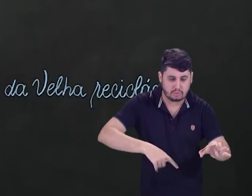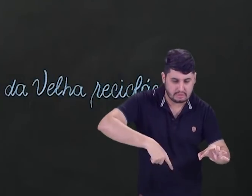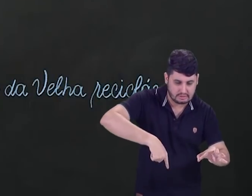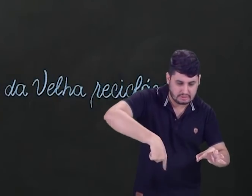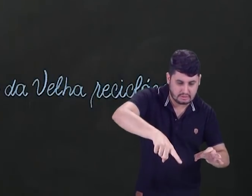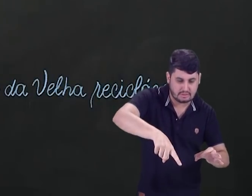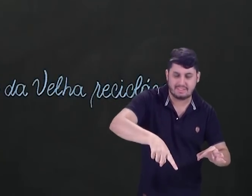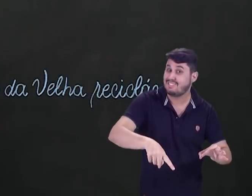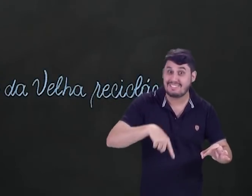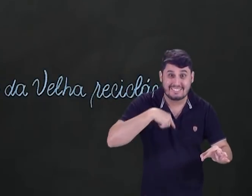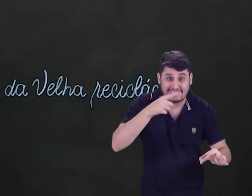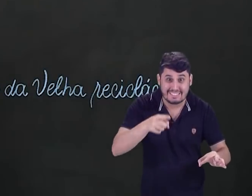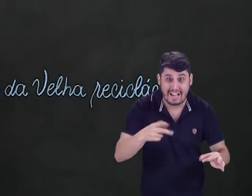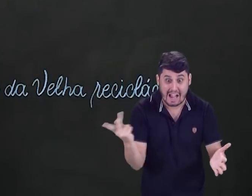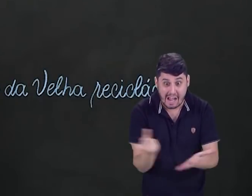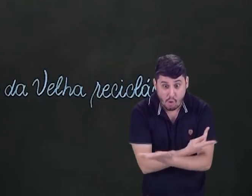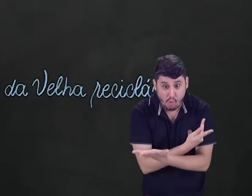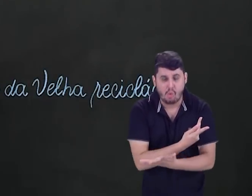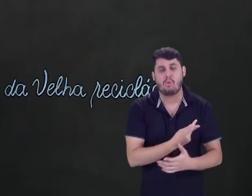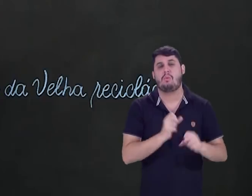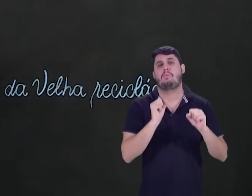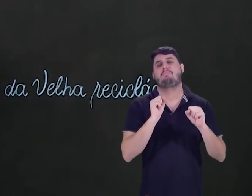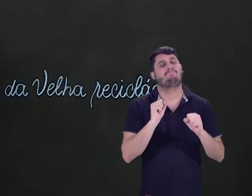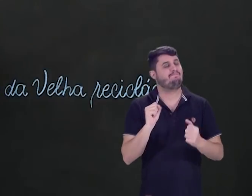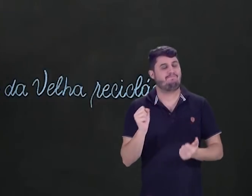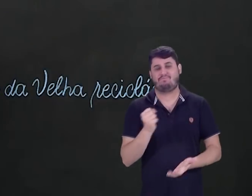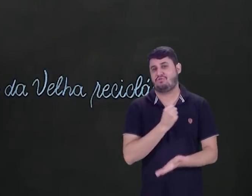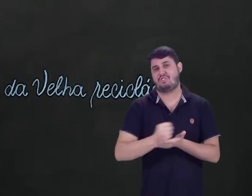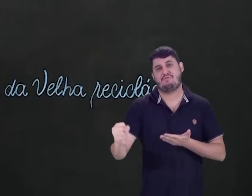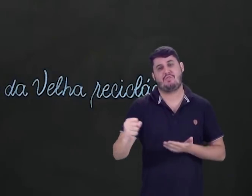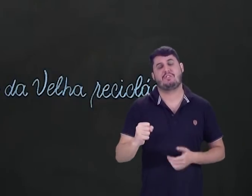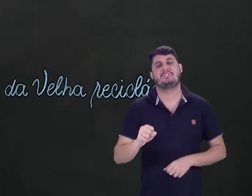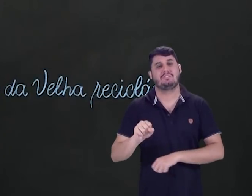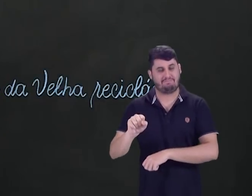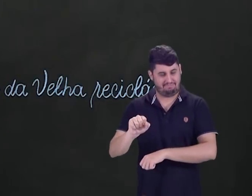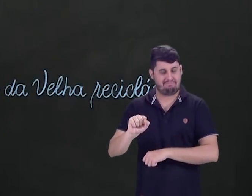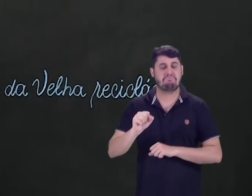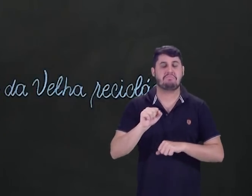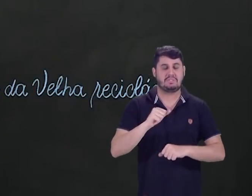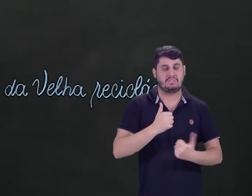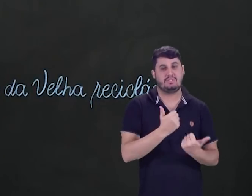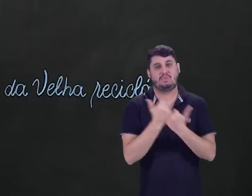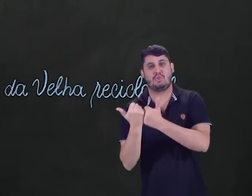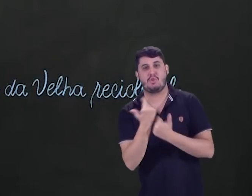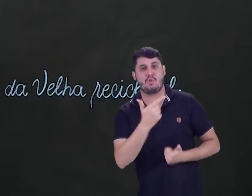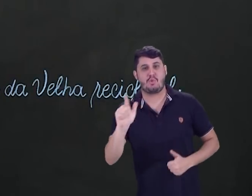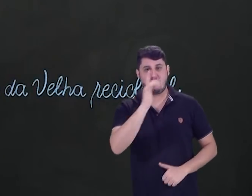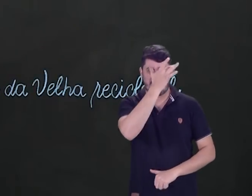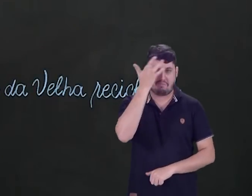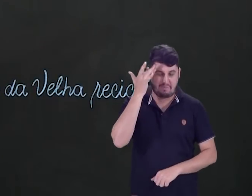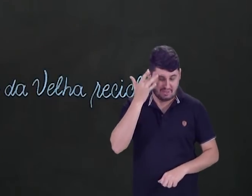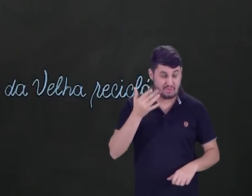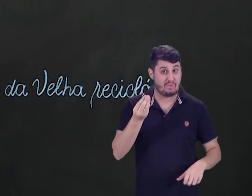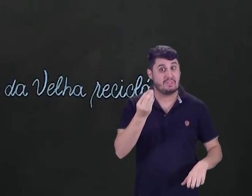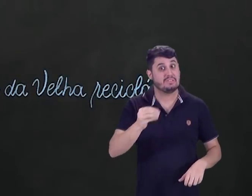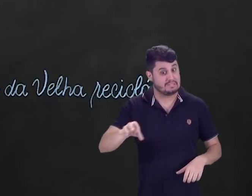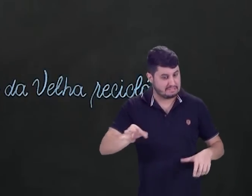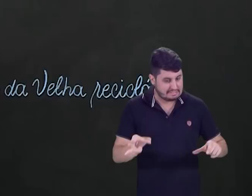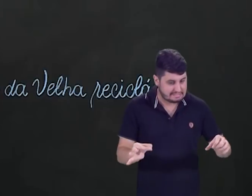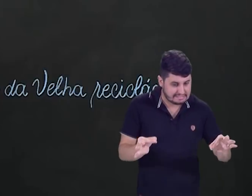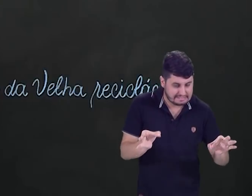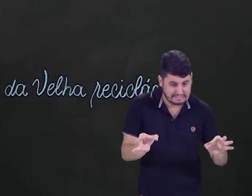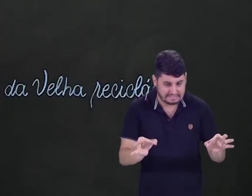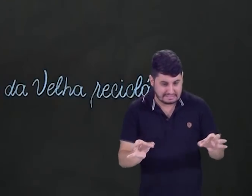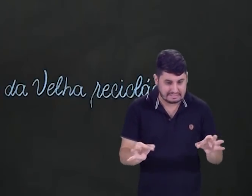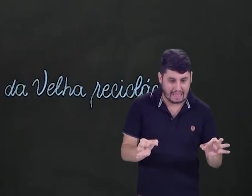perde a sua vez. Você tem que passar para o próximo e ele vai jogar passando entre as tampinhas, uma no meio da outra. E é assim